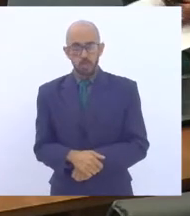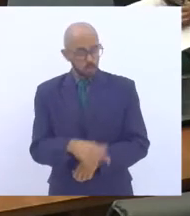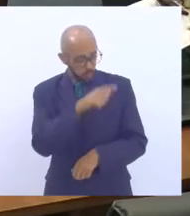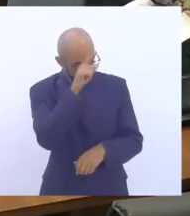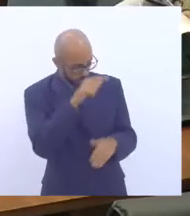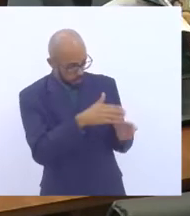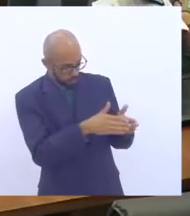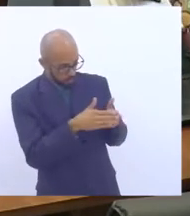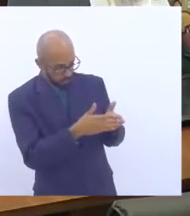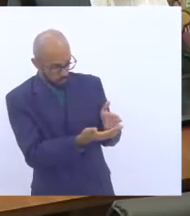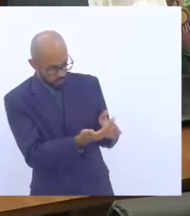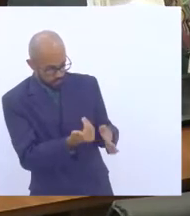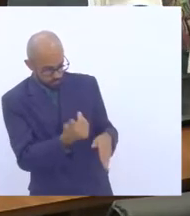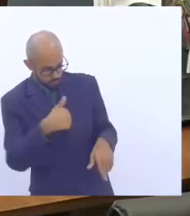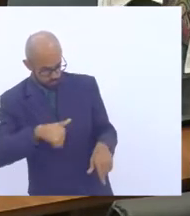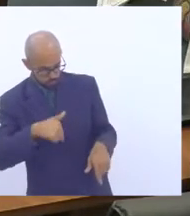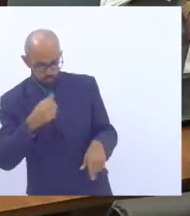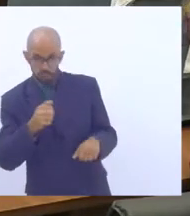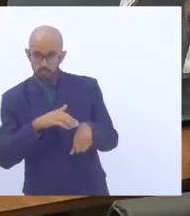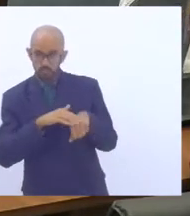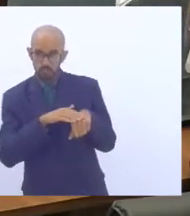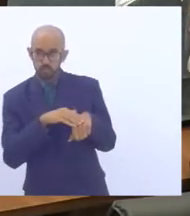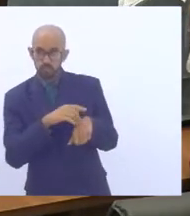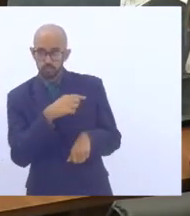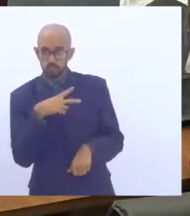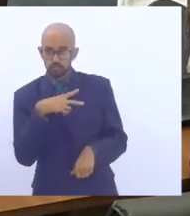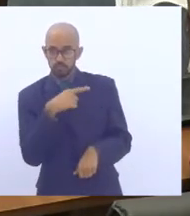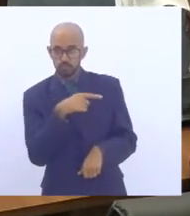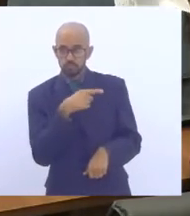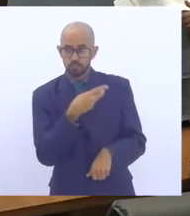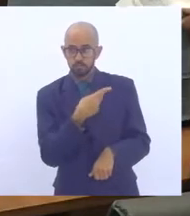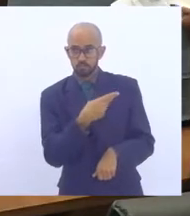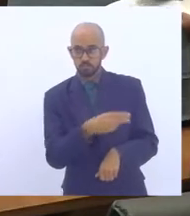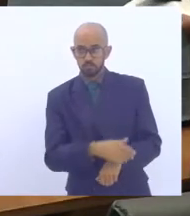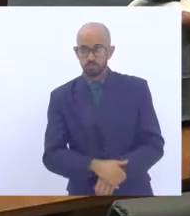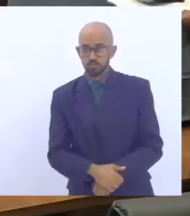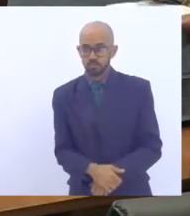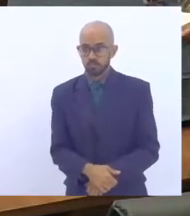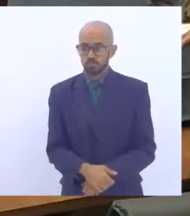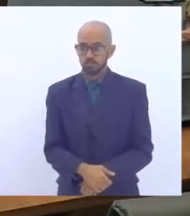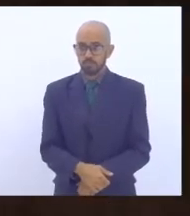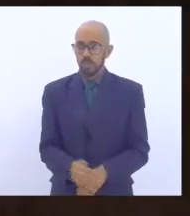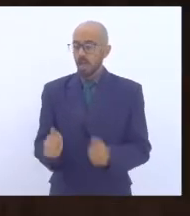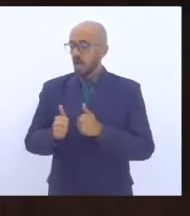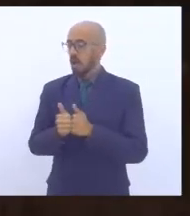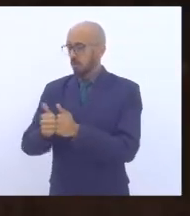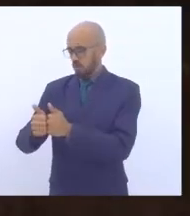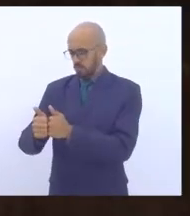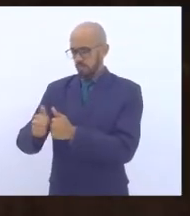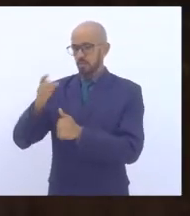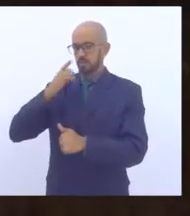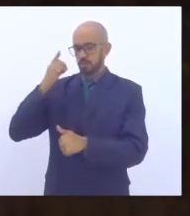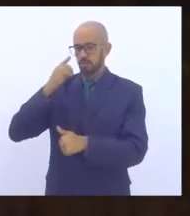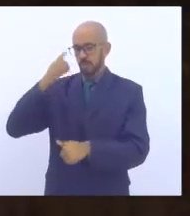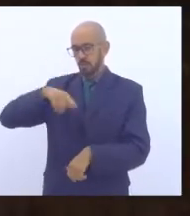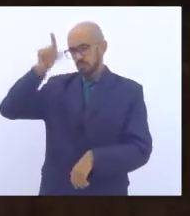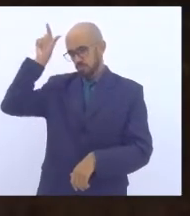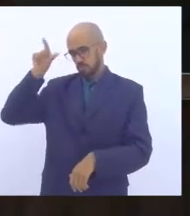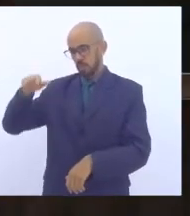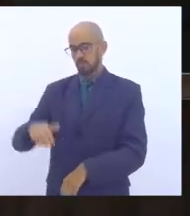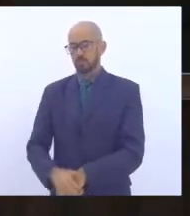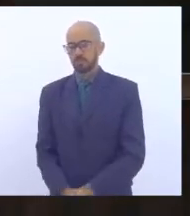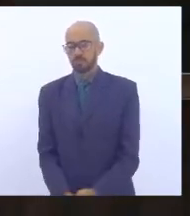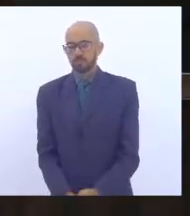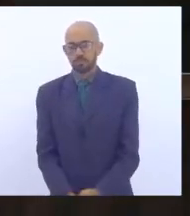calor fazer uma quem não pode quem Me acompanhe o parecer do deputado Luiz Paulo